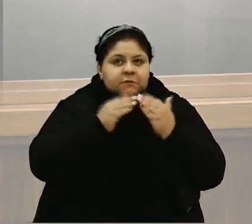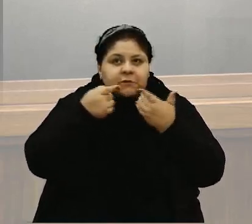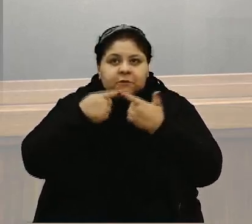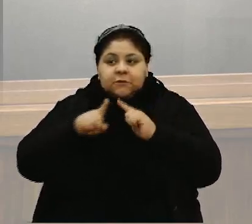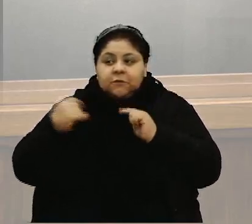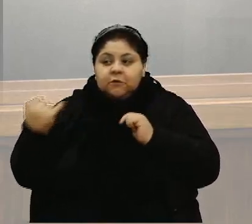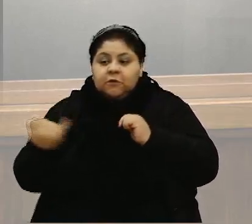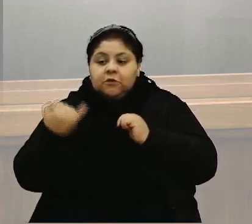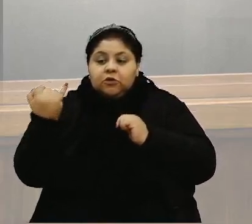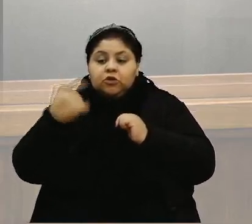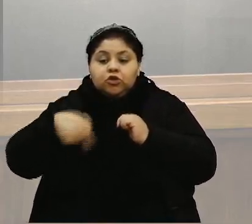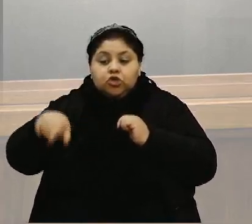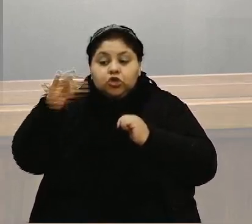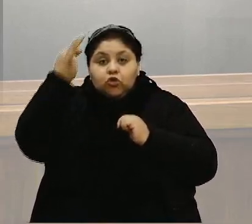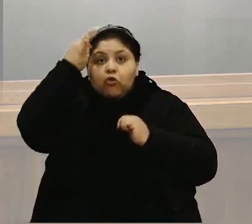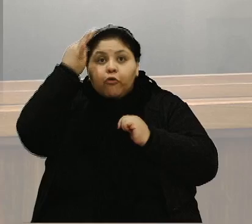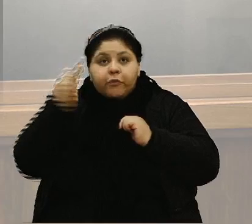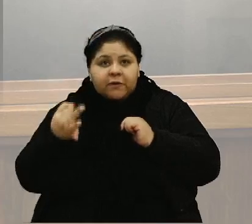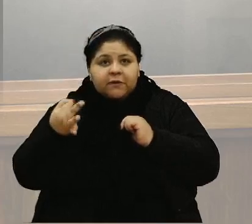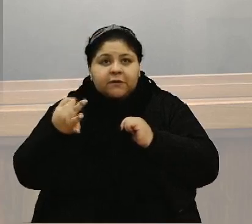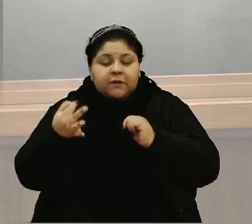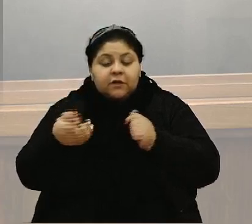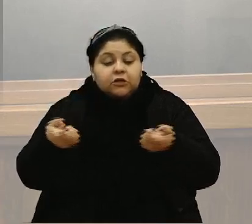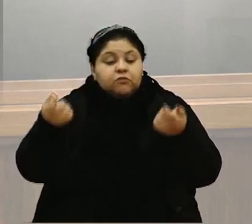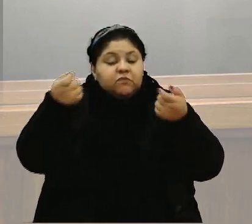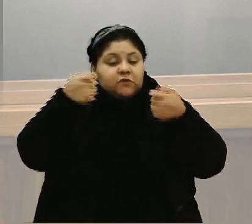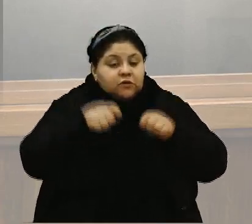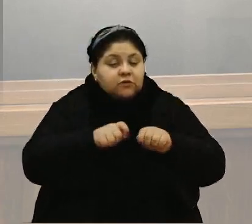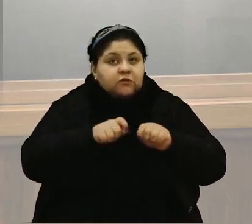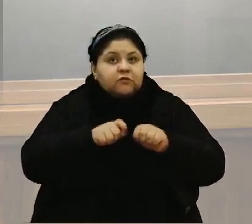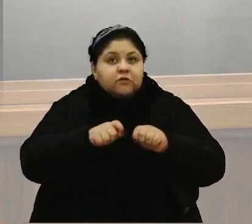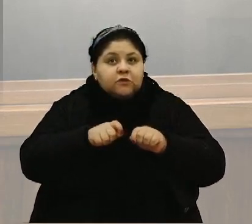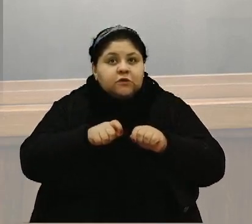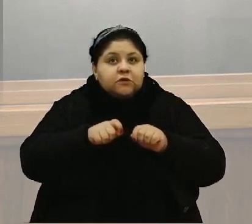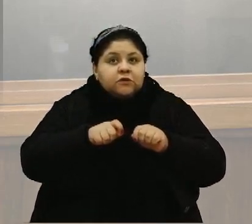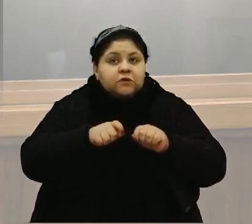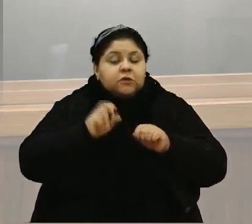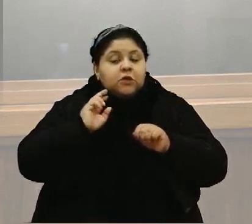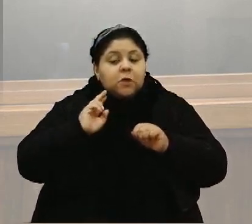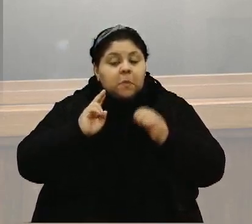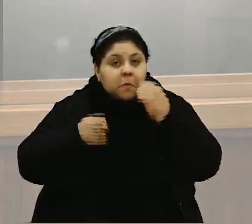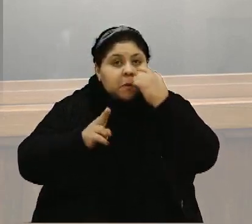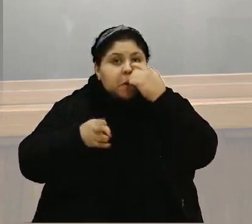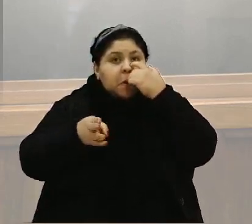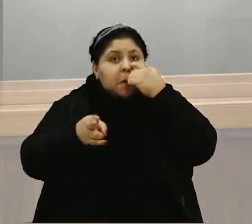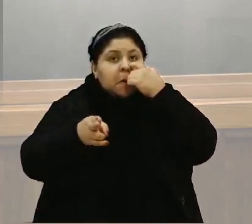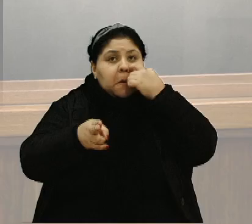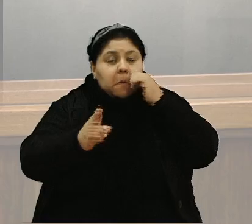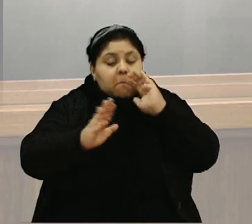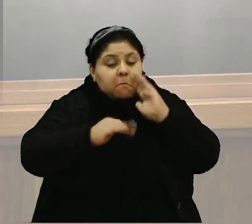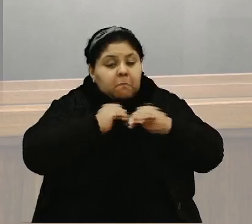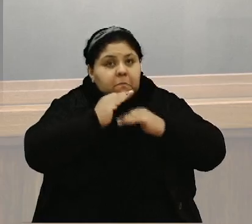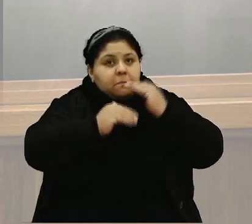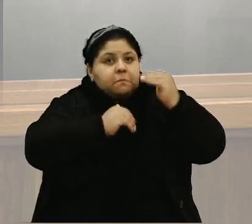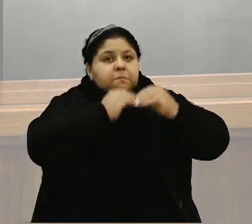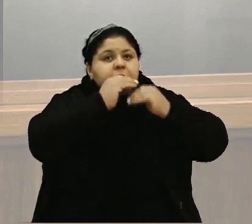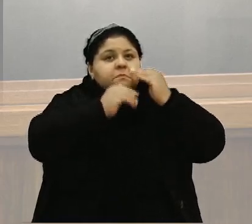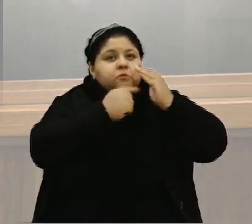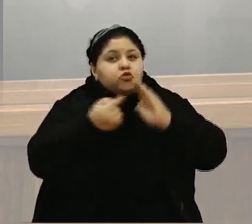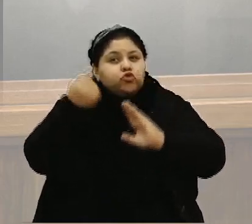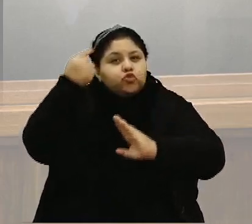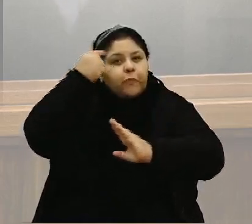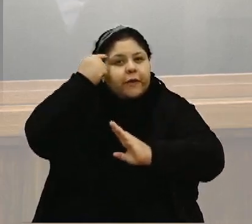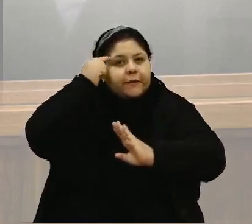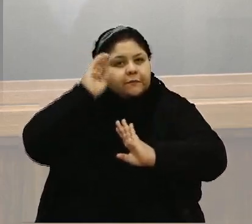importante nós entendermos isso, que a gente precisa estar numa constante reestruturação do nosso